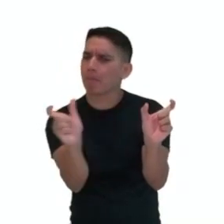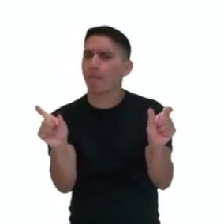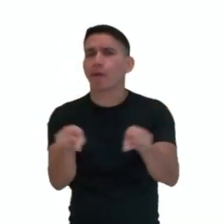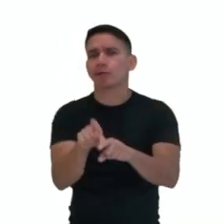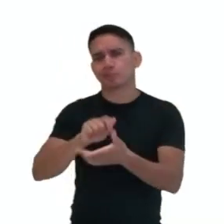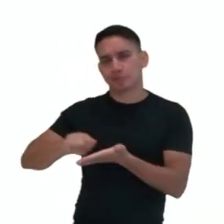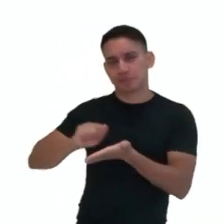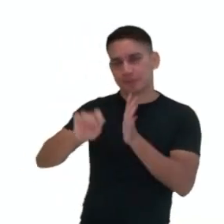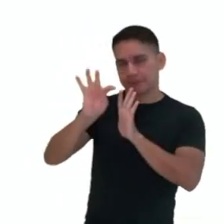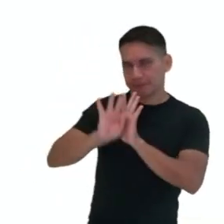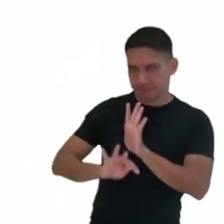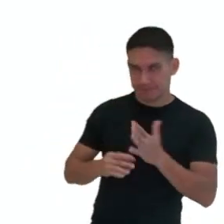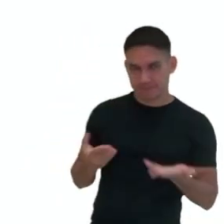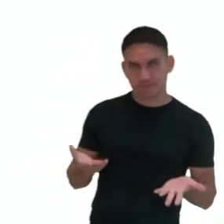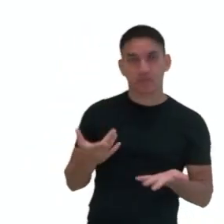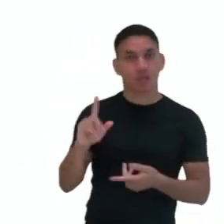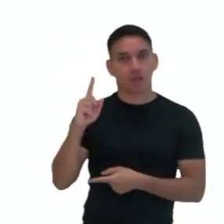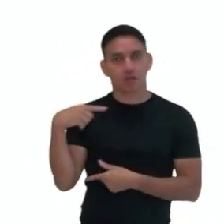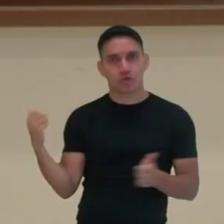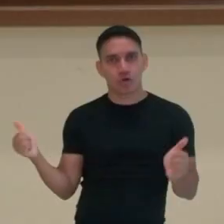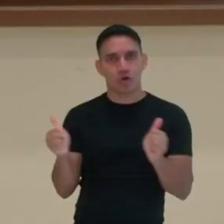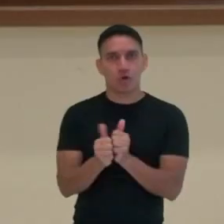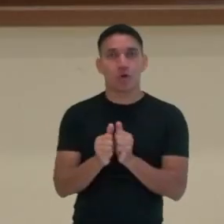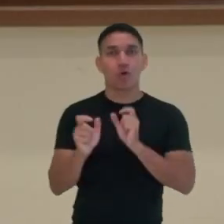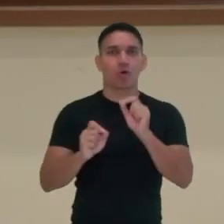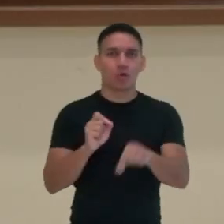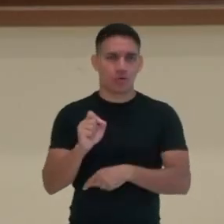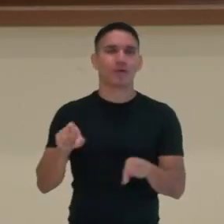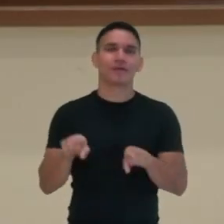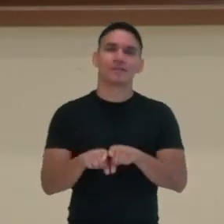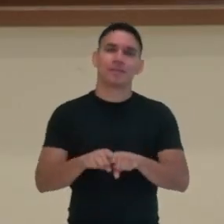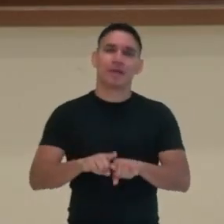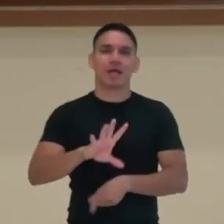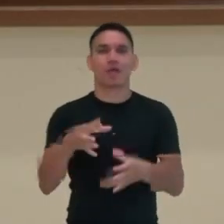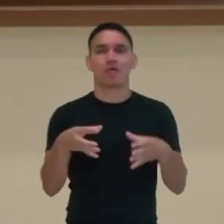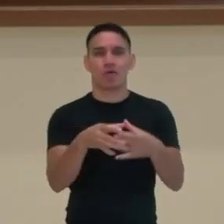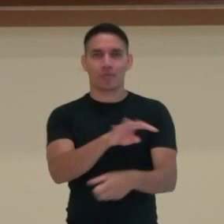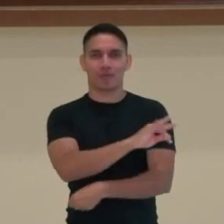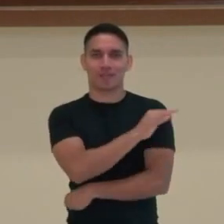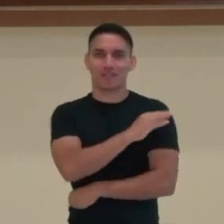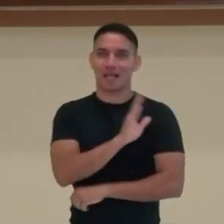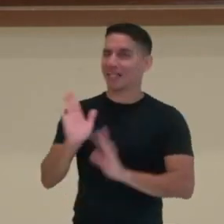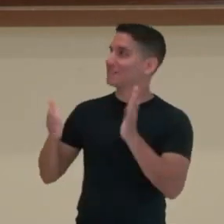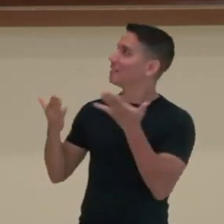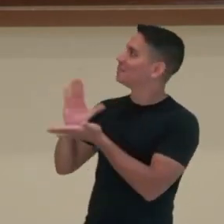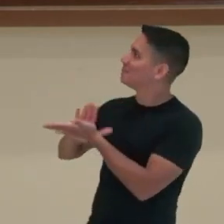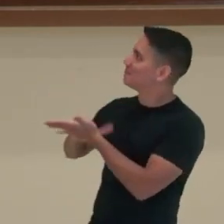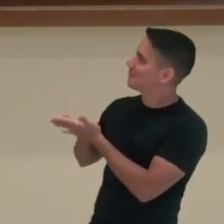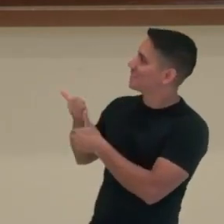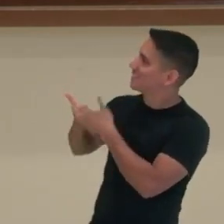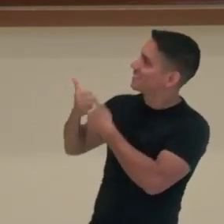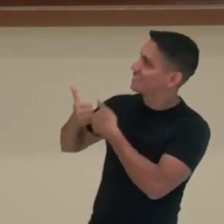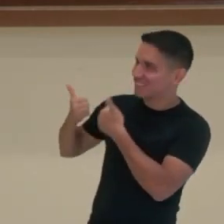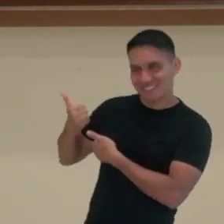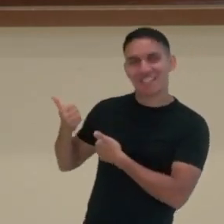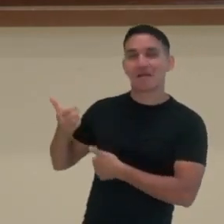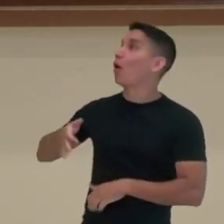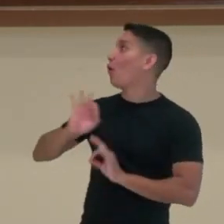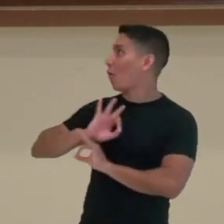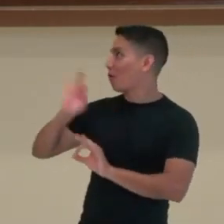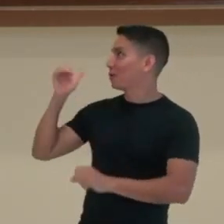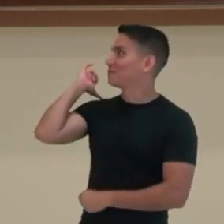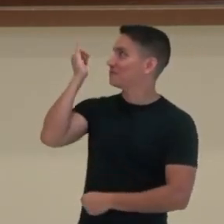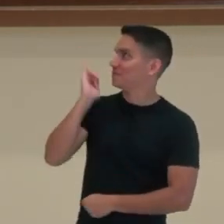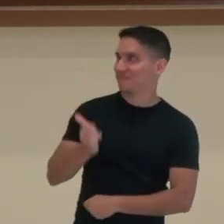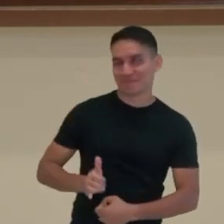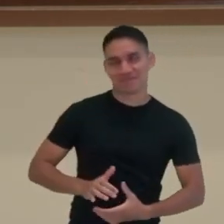no texto. Conosco aqui no estúdio, além da nossa equipe, o nosso querido intérprete. Tudo bem? Preparado para um romance? Vamos